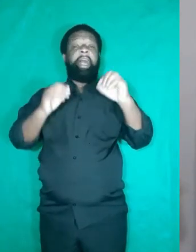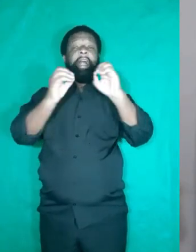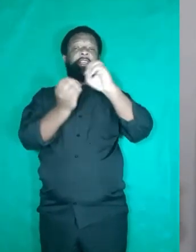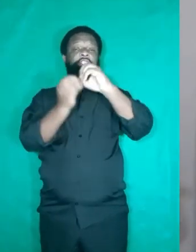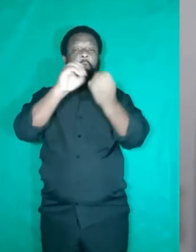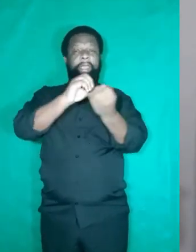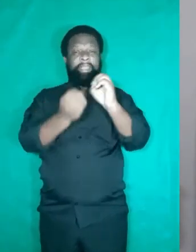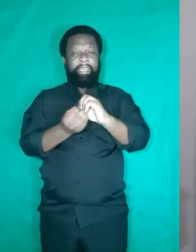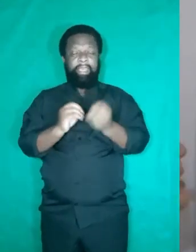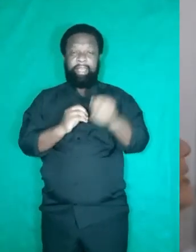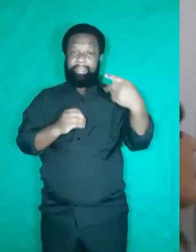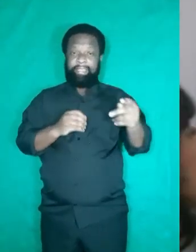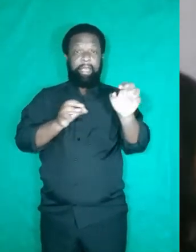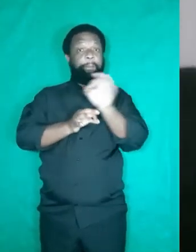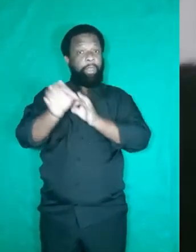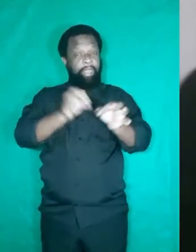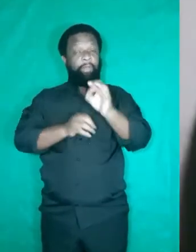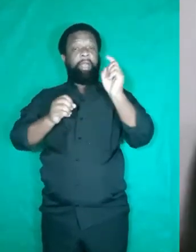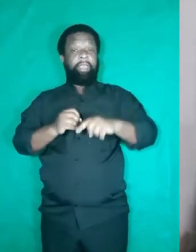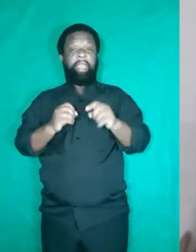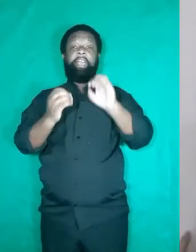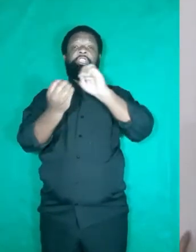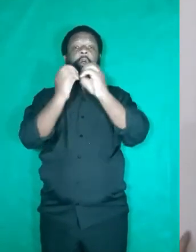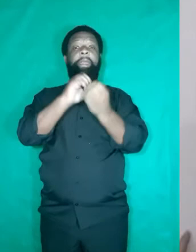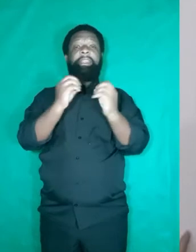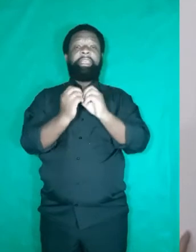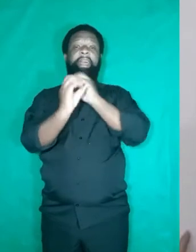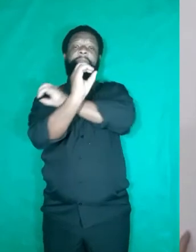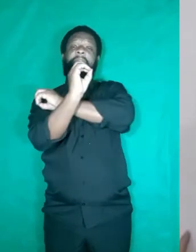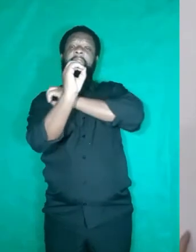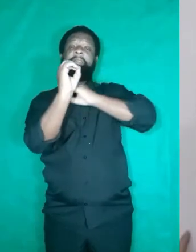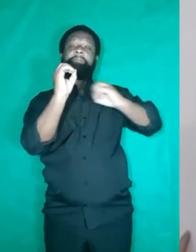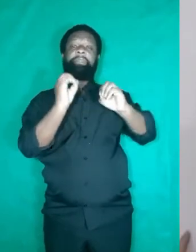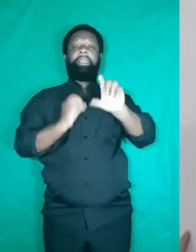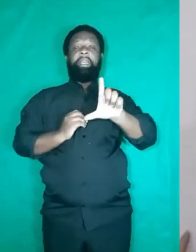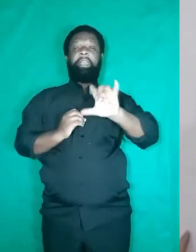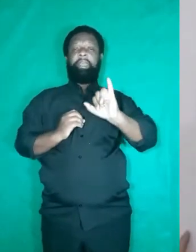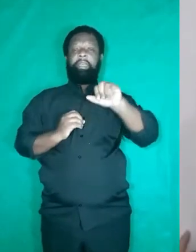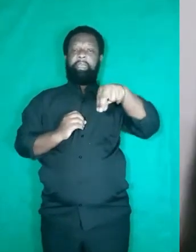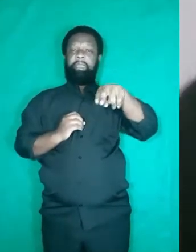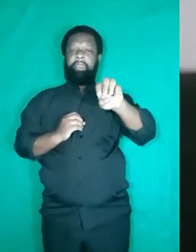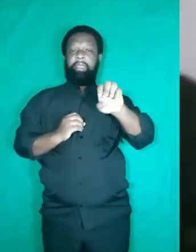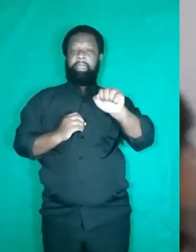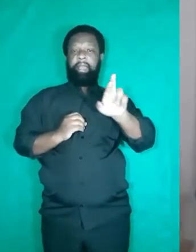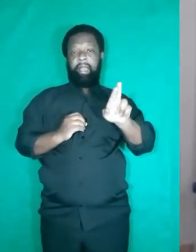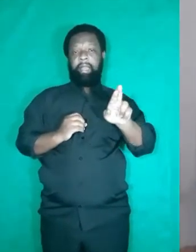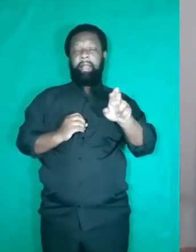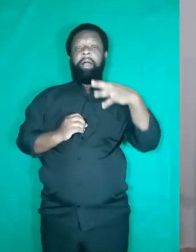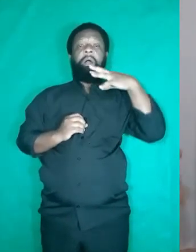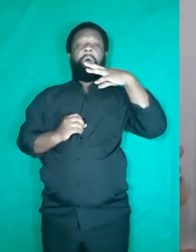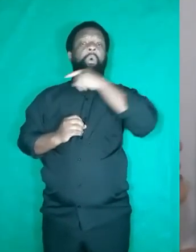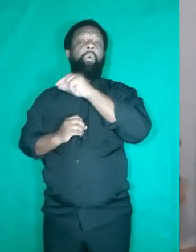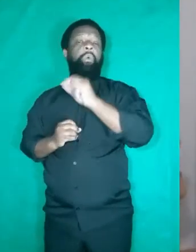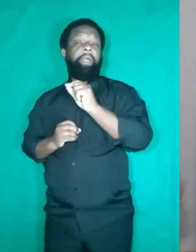essa geometria dessa molécula aqui também é uma geometria linear. Ou seja, a maneira que